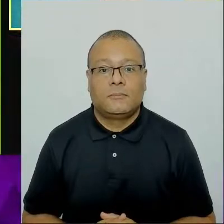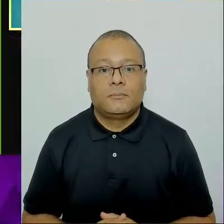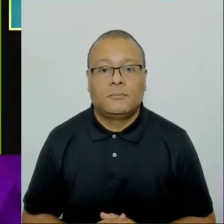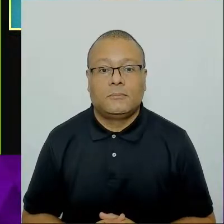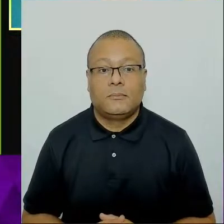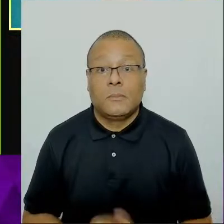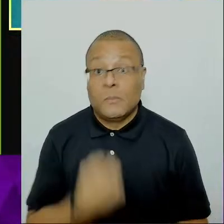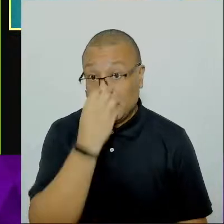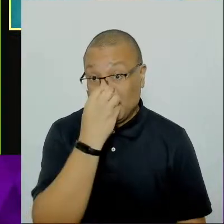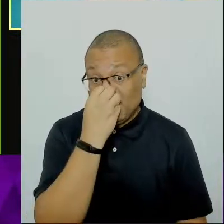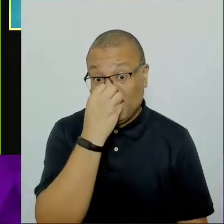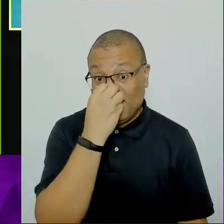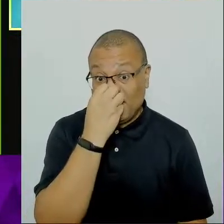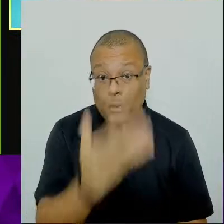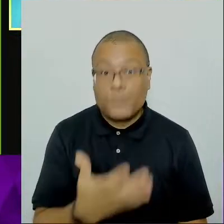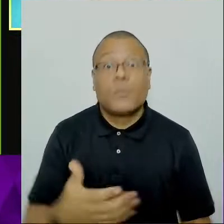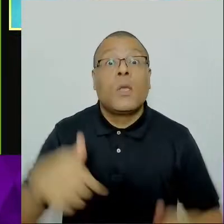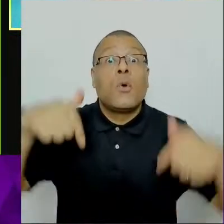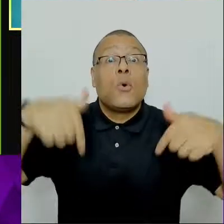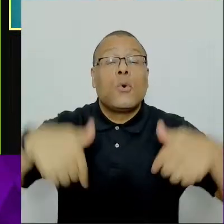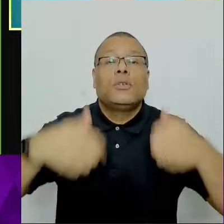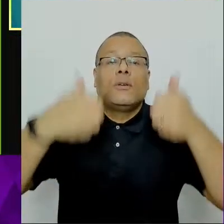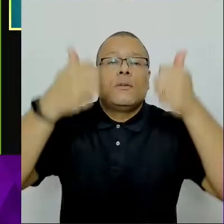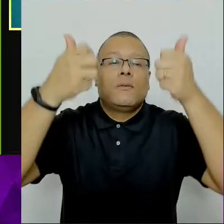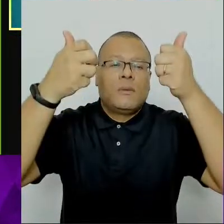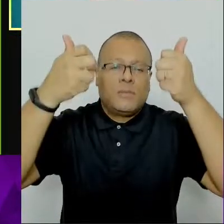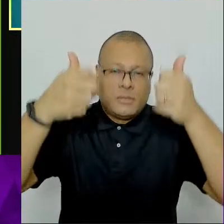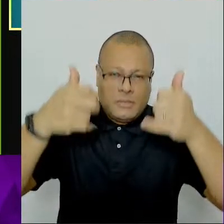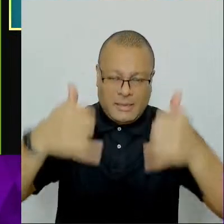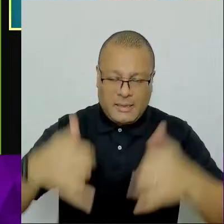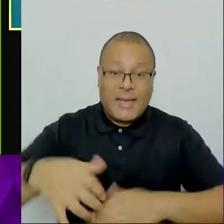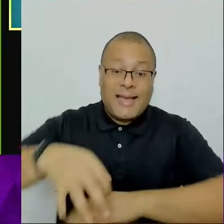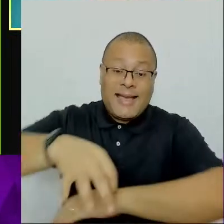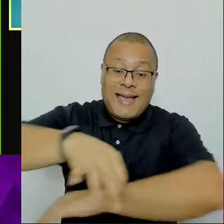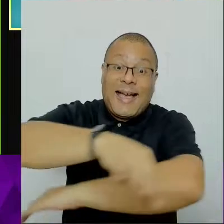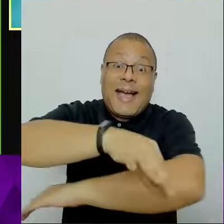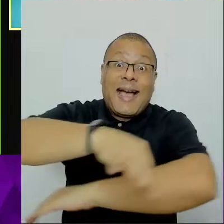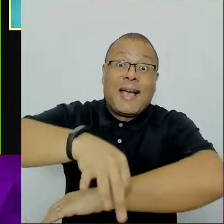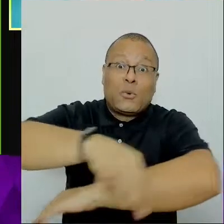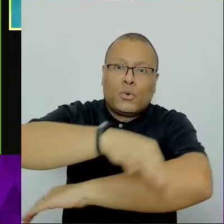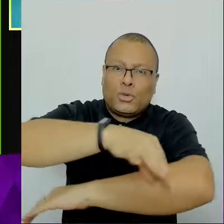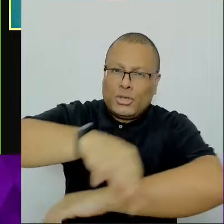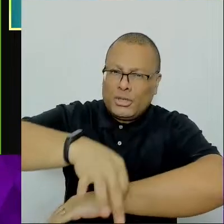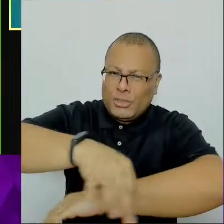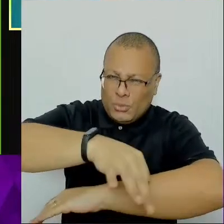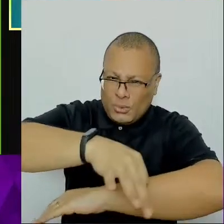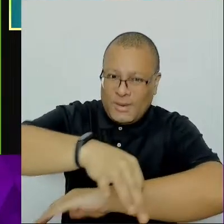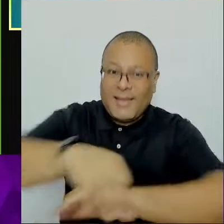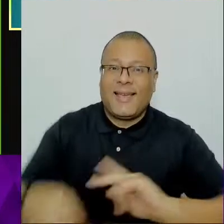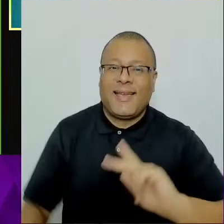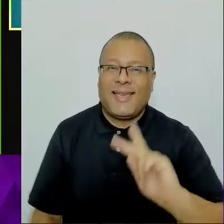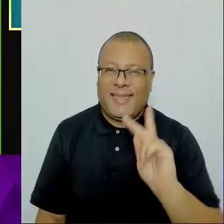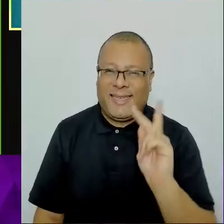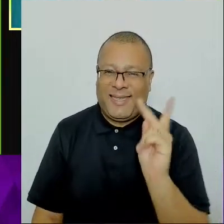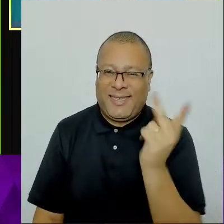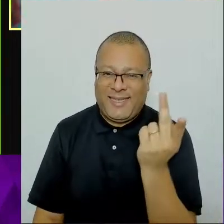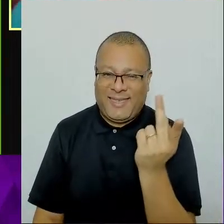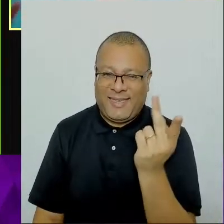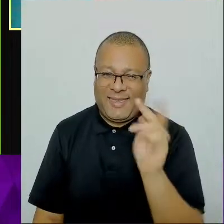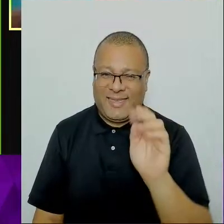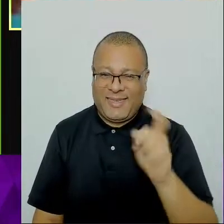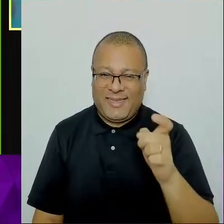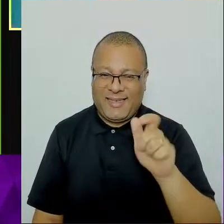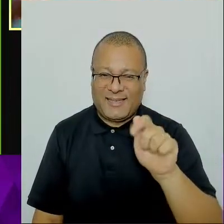Bom, pessoal, a gente vai falar um pouco hoje sobre arquitetura hexagonal. Será que vale a pena mesmo utilizar essa arquitetura que é